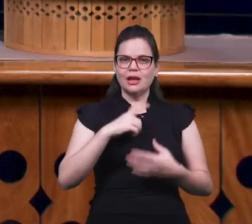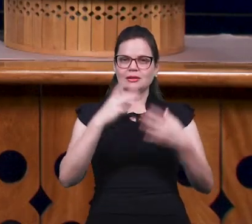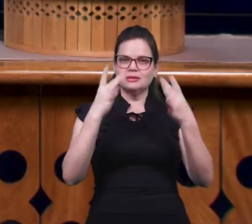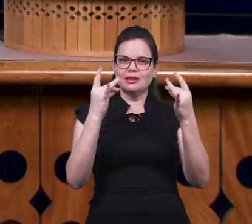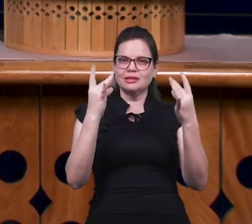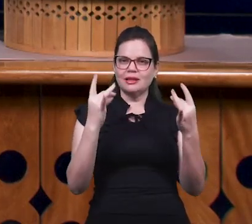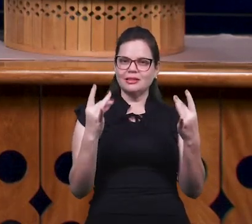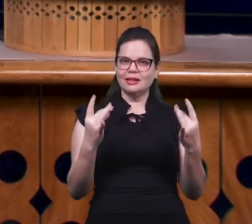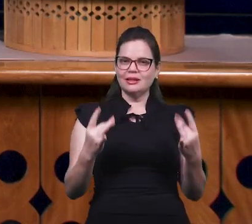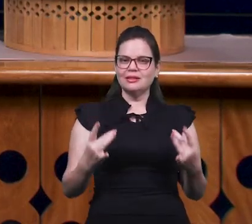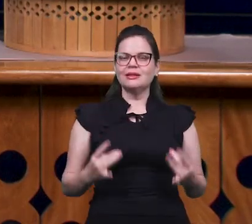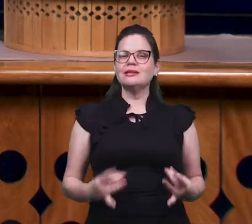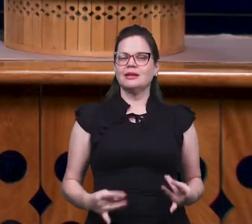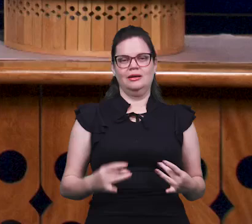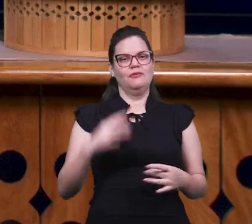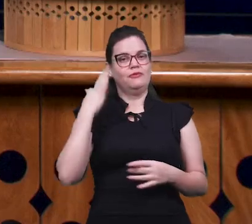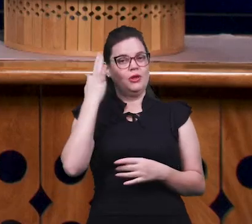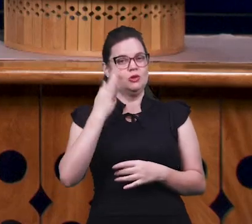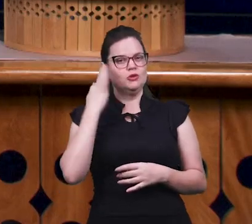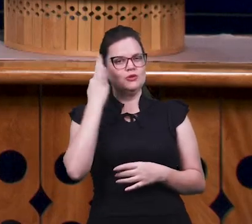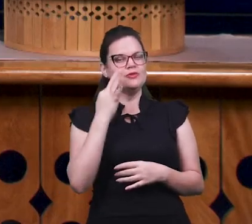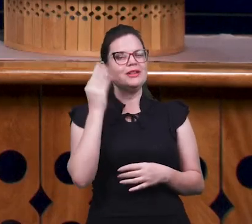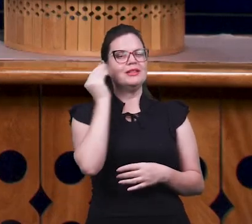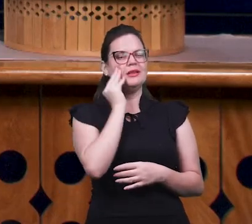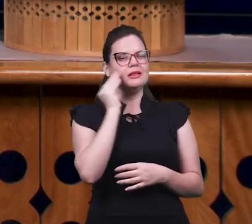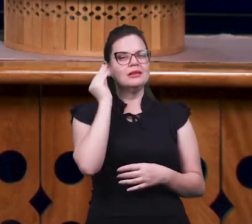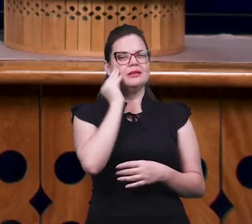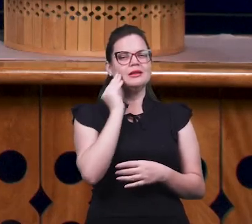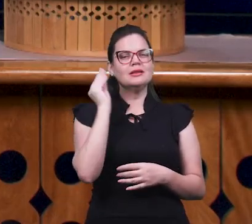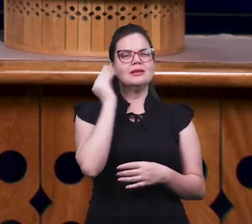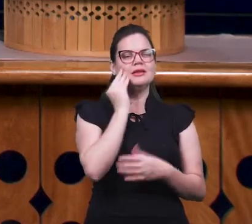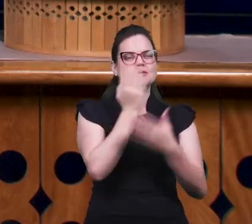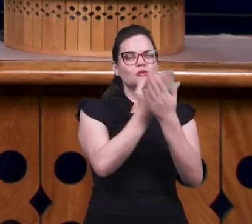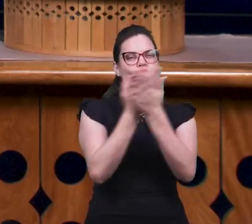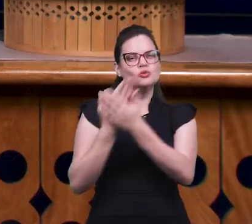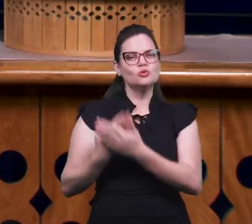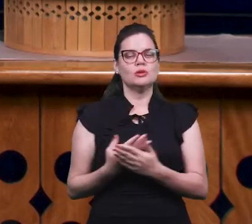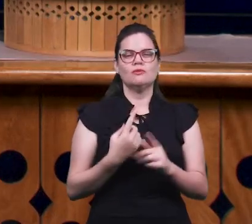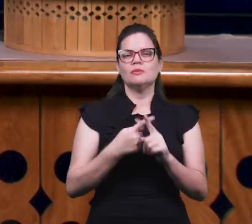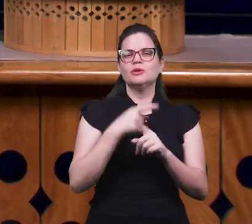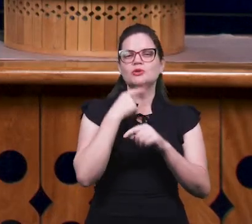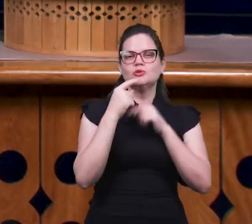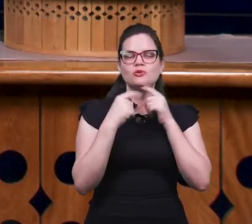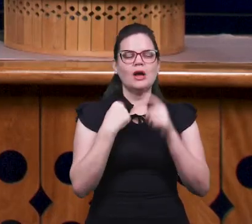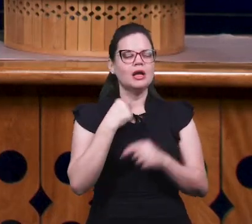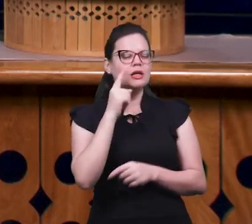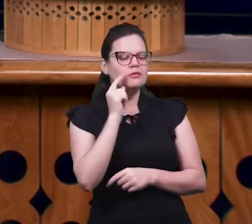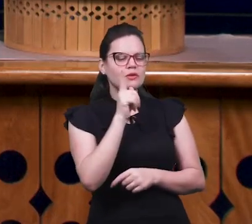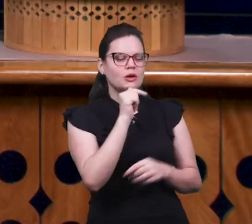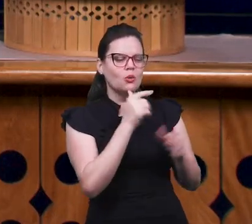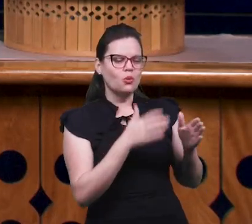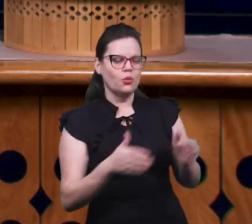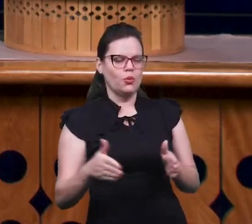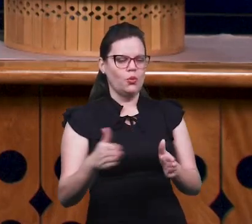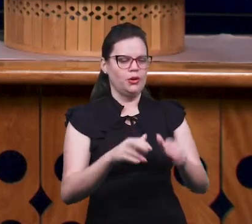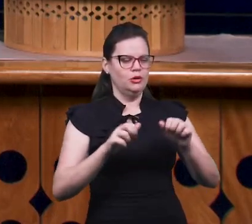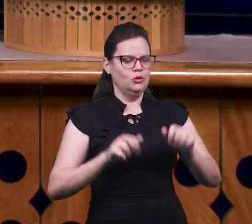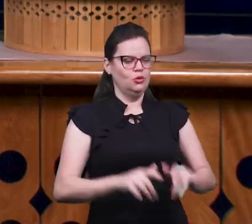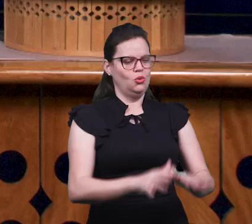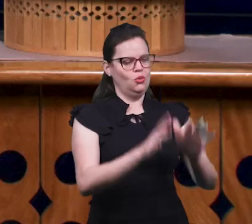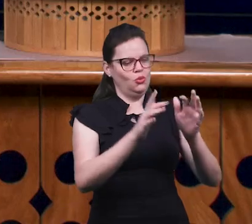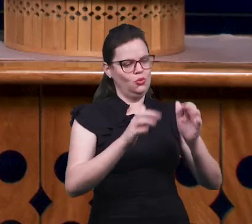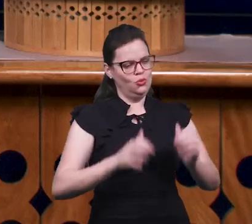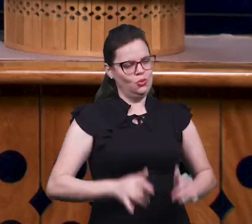A filosofia queria explicar algumas coisas, porque não tinha explicação. Quando ele via o rio, a sua água correndo, a árvore